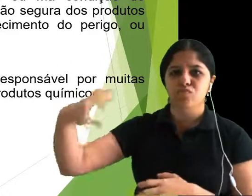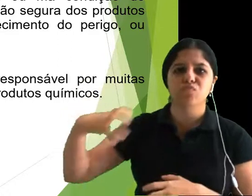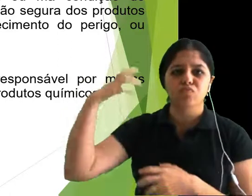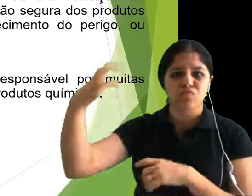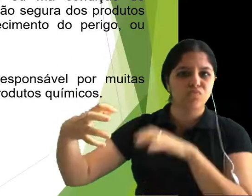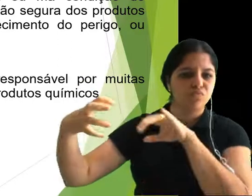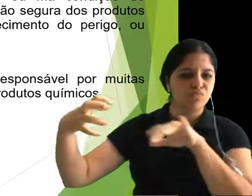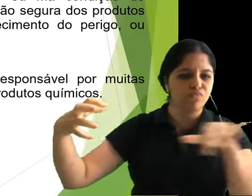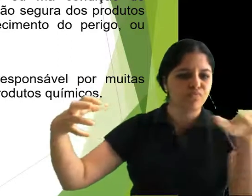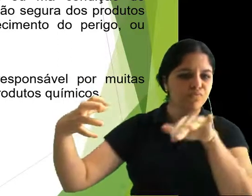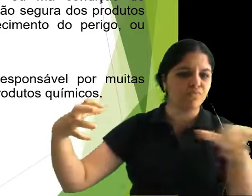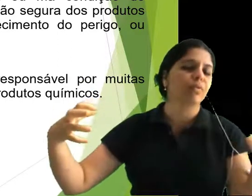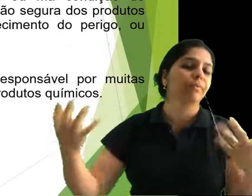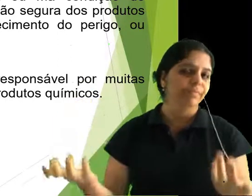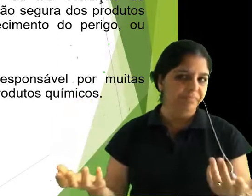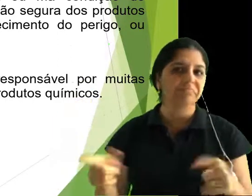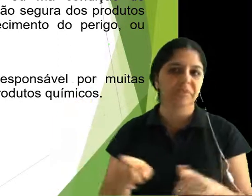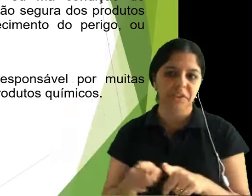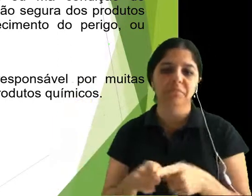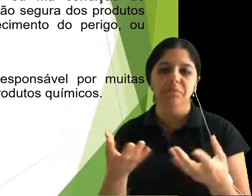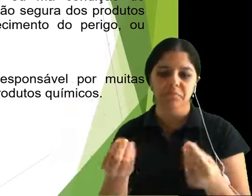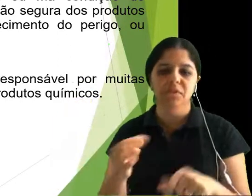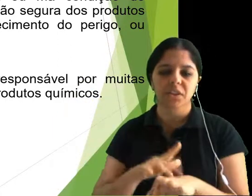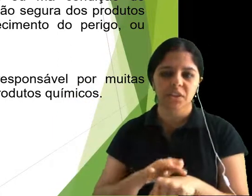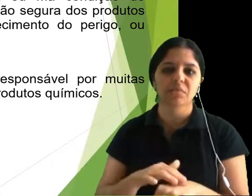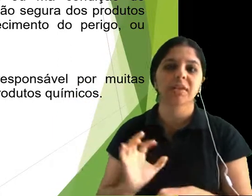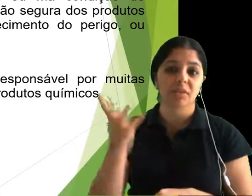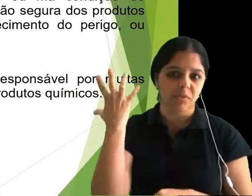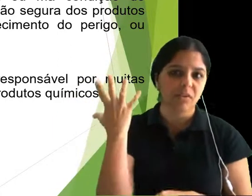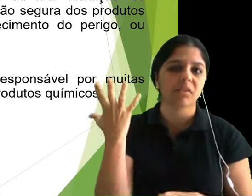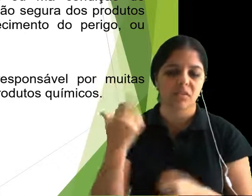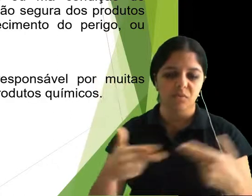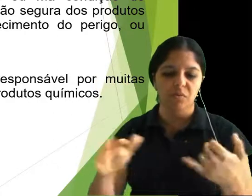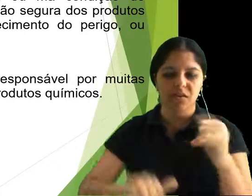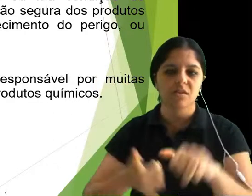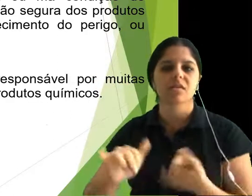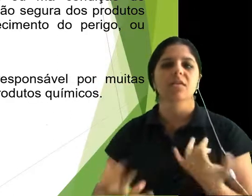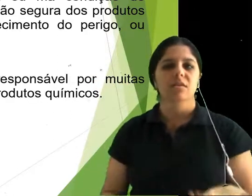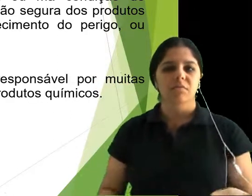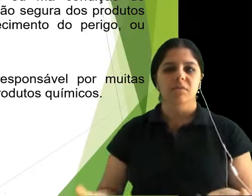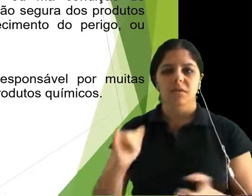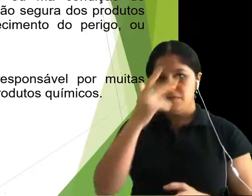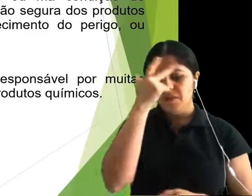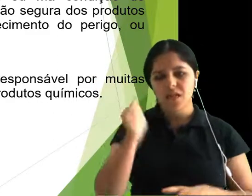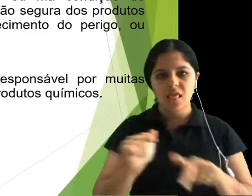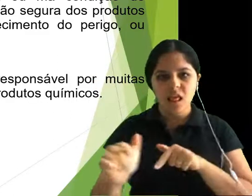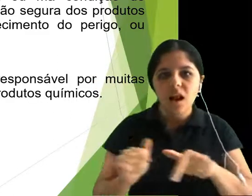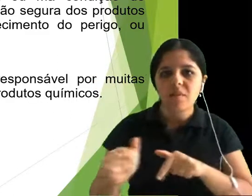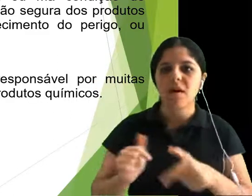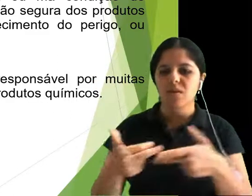muitas doenças ocupacionais causadas também por produtos químicos. Então, um ambiente que trabalha com esse tipo de